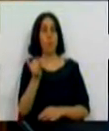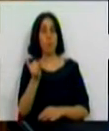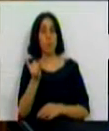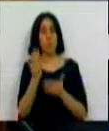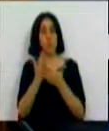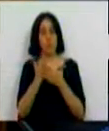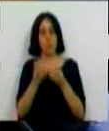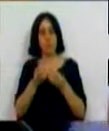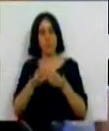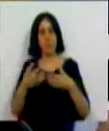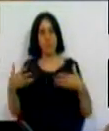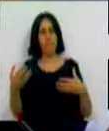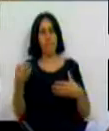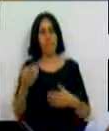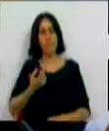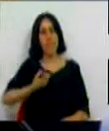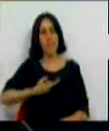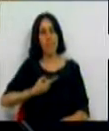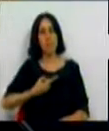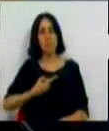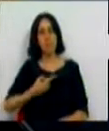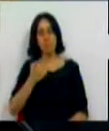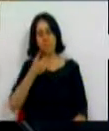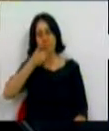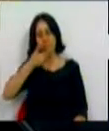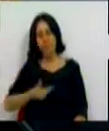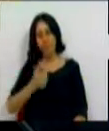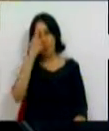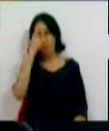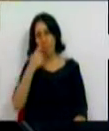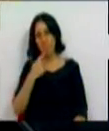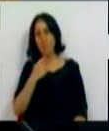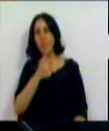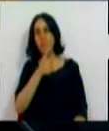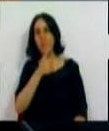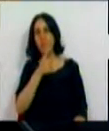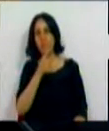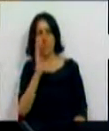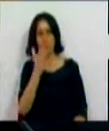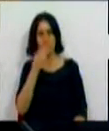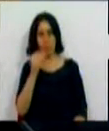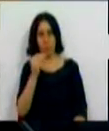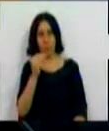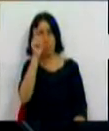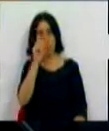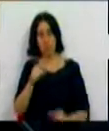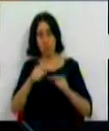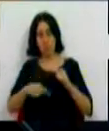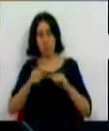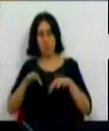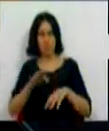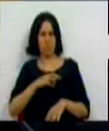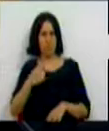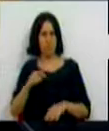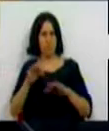escolaridade, tornou-se premente a necessidade de definir um perfil de competências do aluno no final do seu percurso educativo. Termino, Sr.